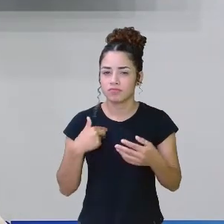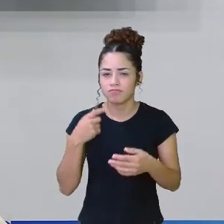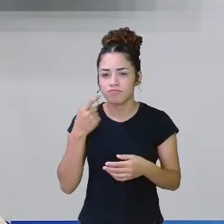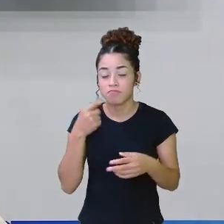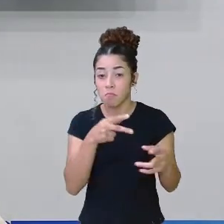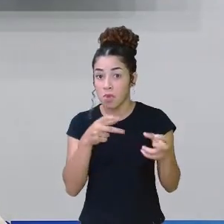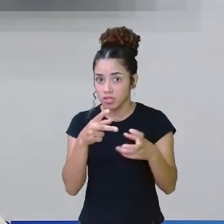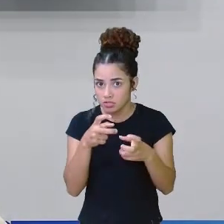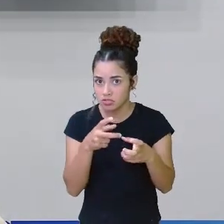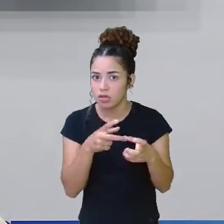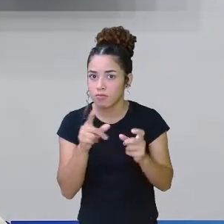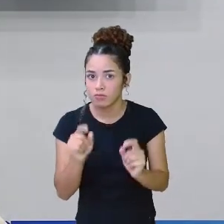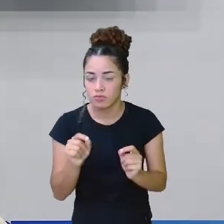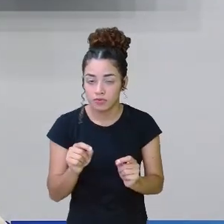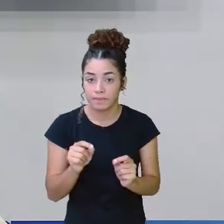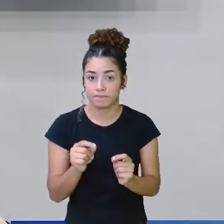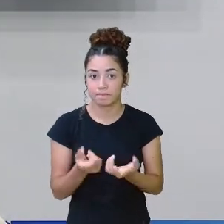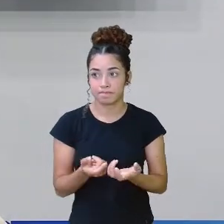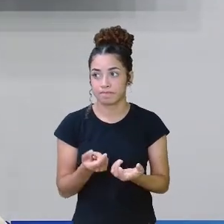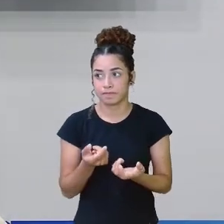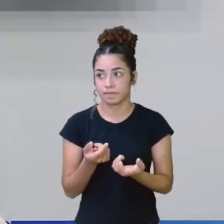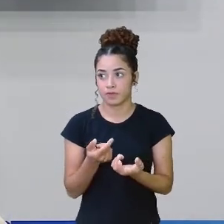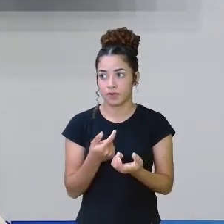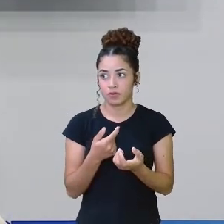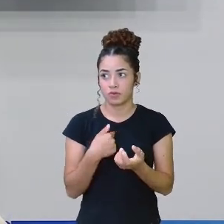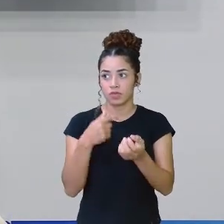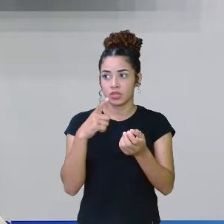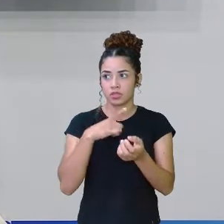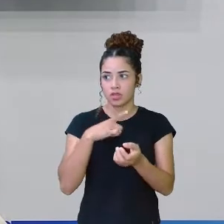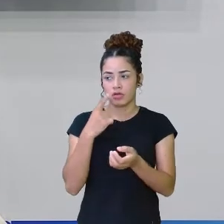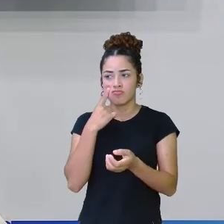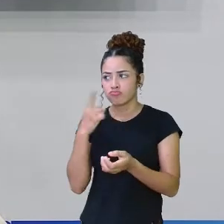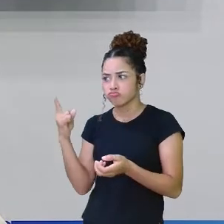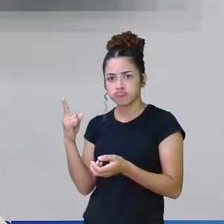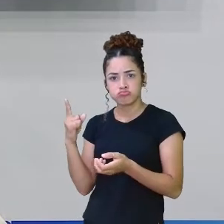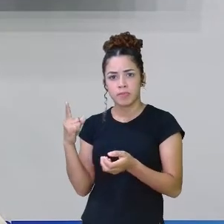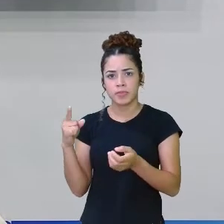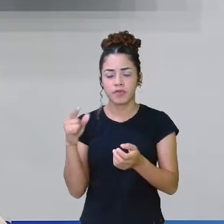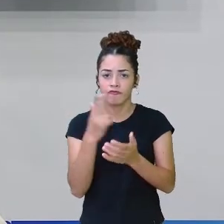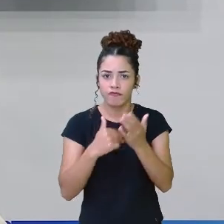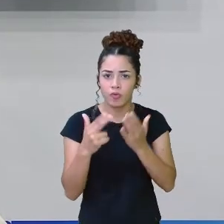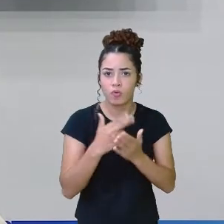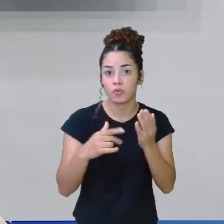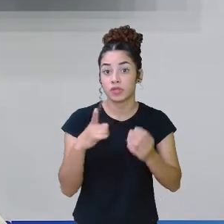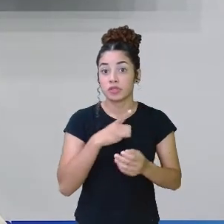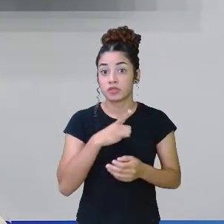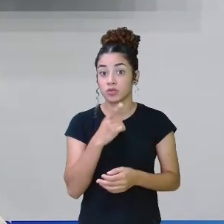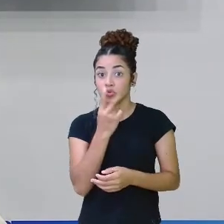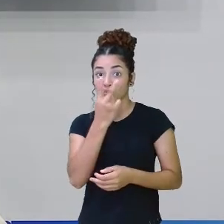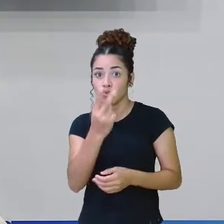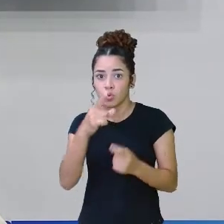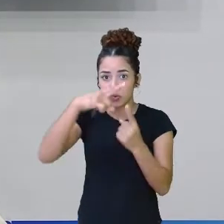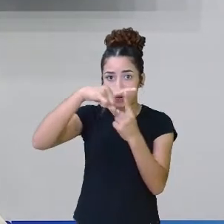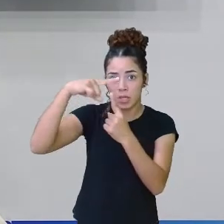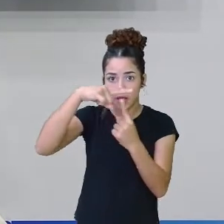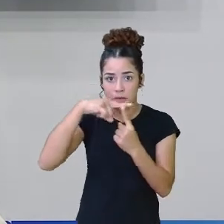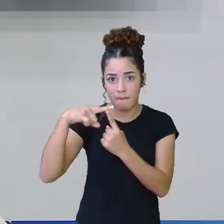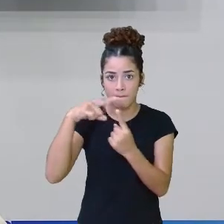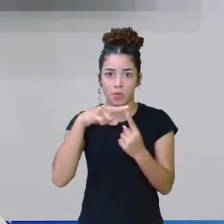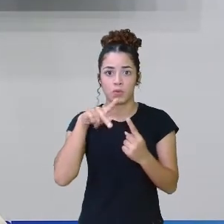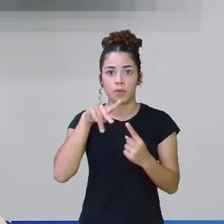quinto ano, eu, num sólido geométrico, tenho dois tipos de